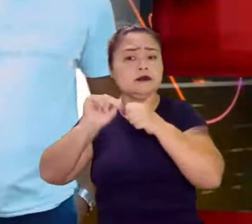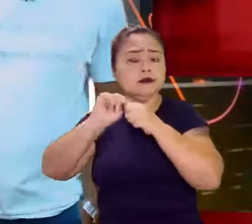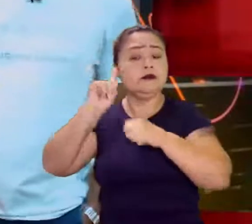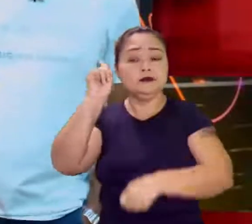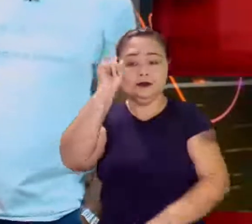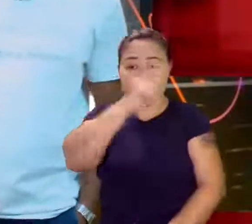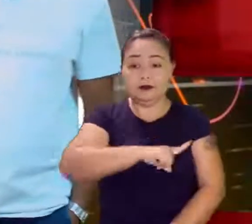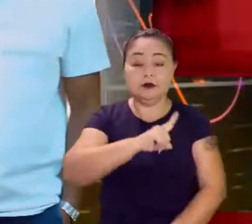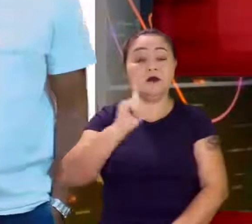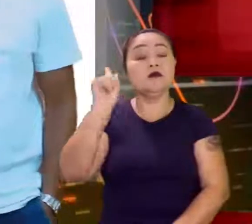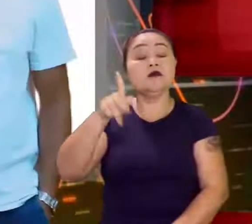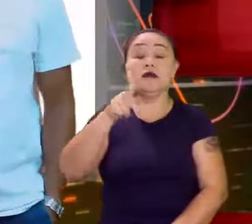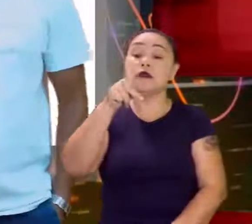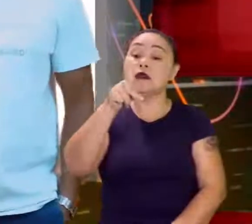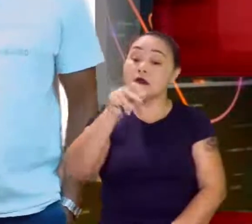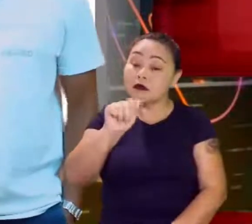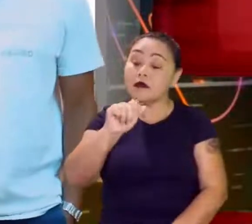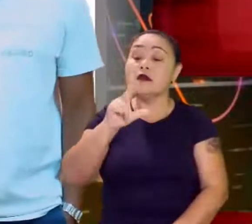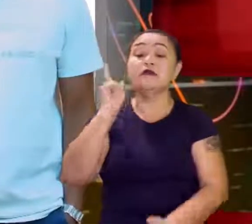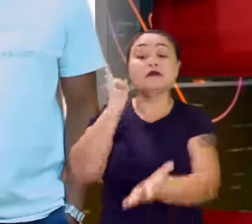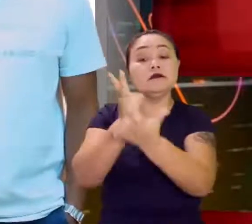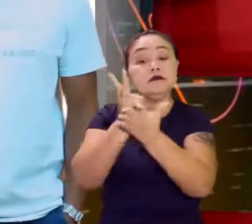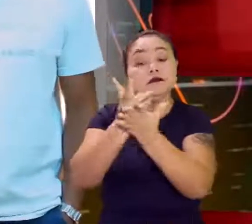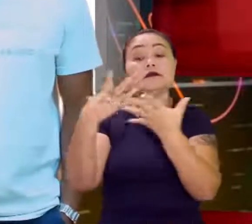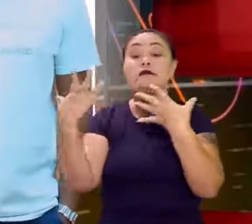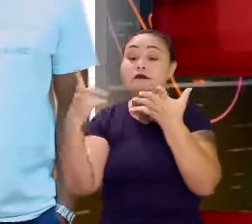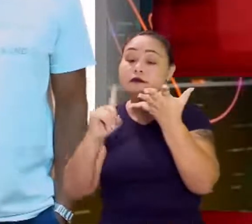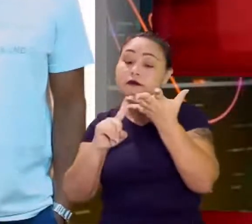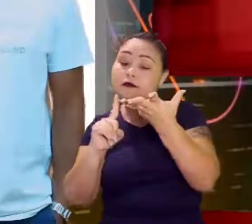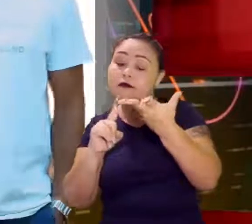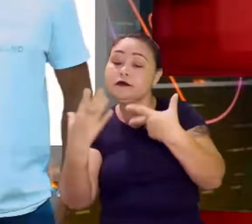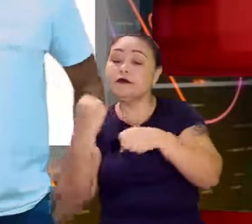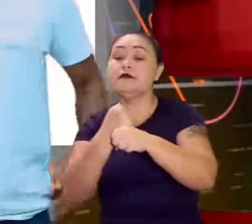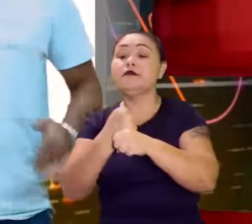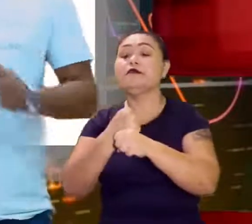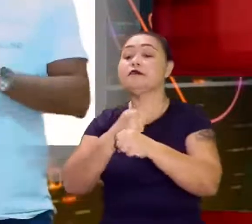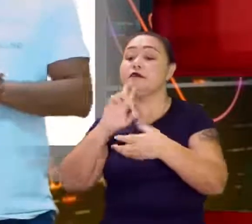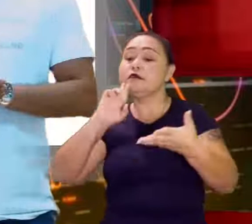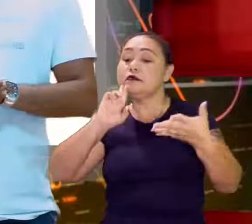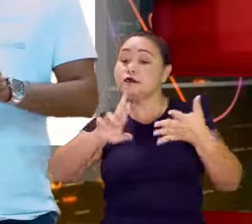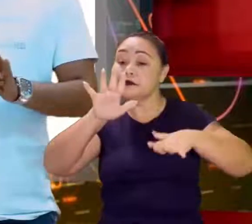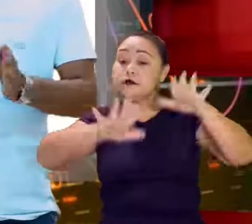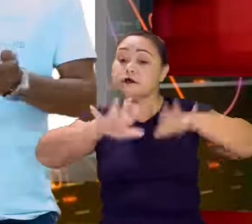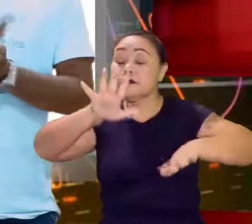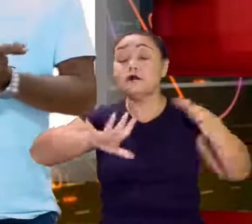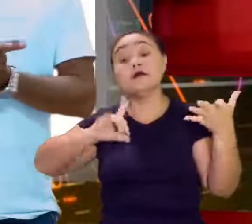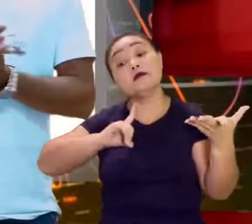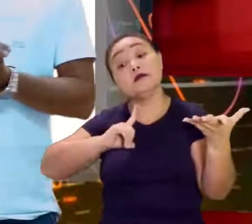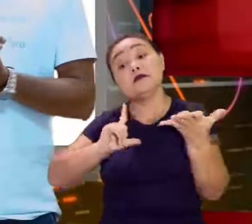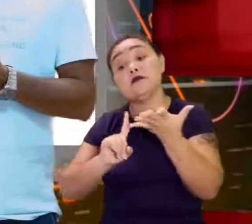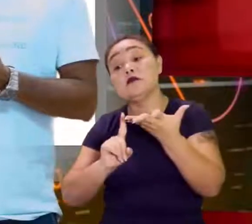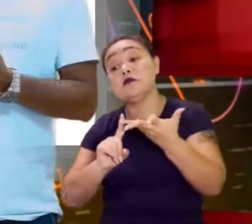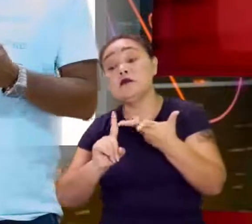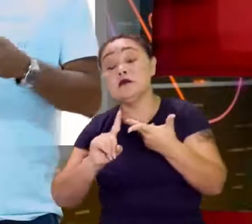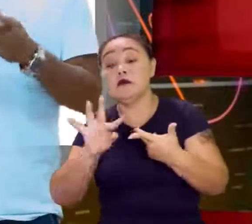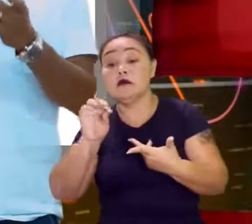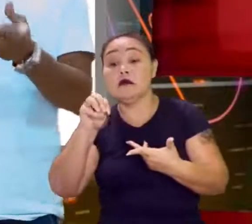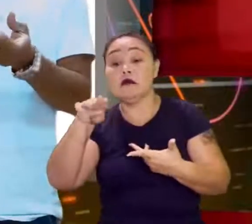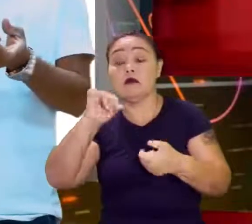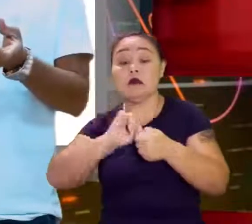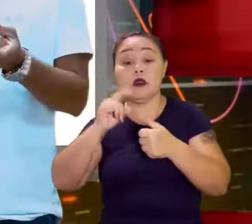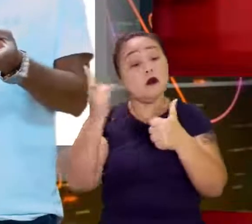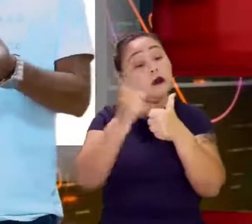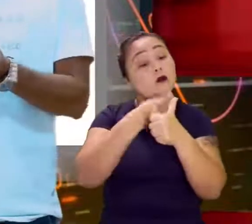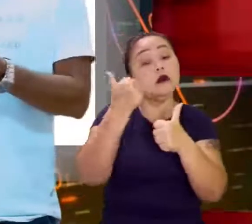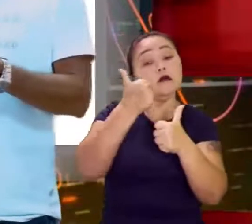é. Difícil. Mas na PA constante, para você somar os termos, o valor desse resultado vai depender da quantidade de termos que você então tem. é fácil. Tu pega o